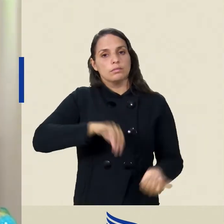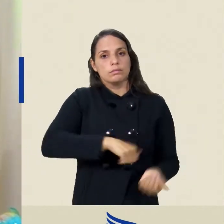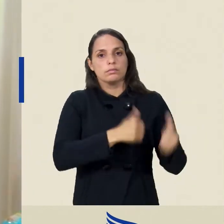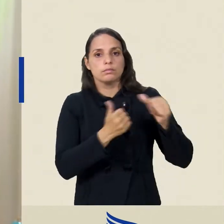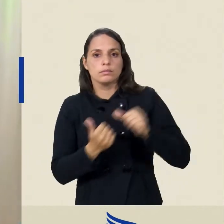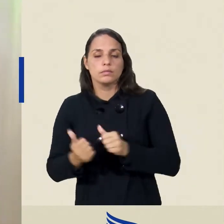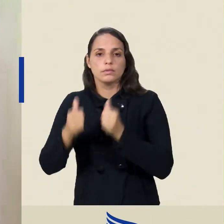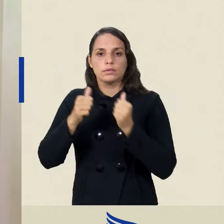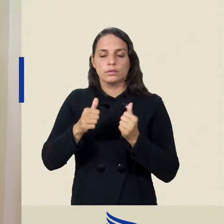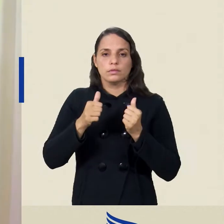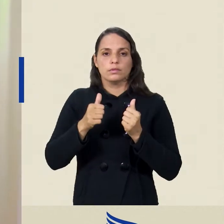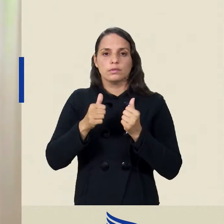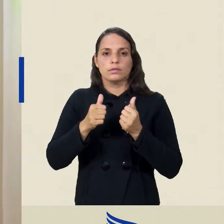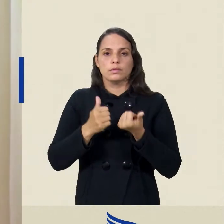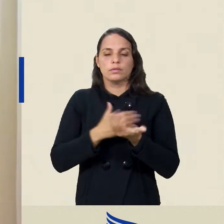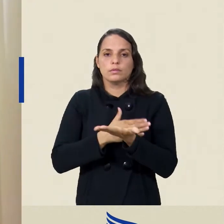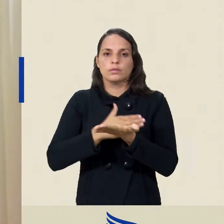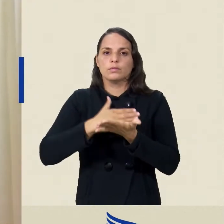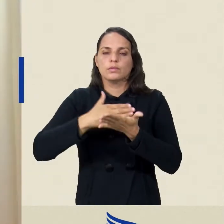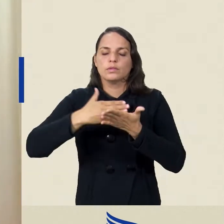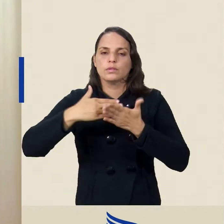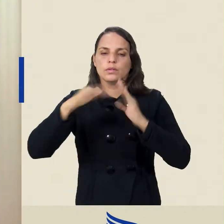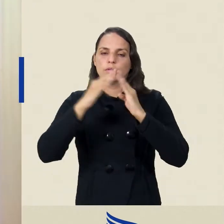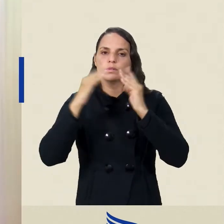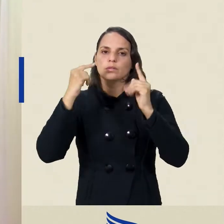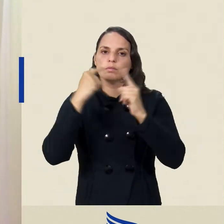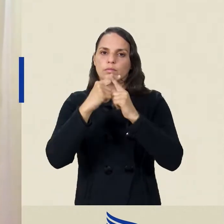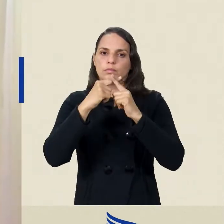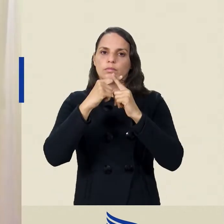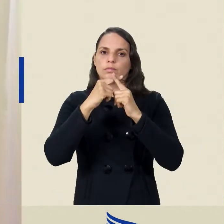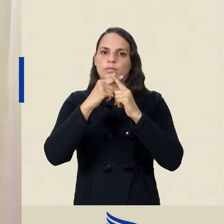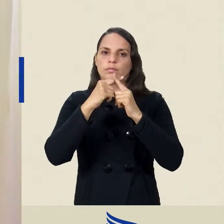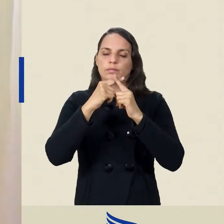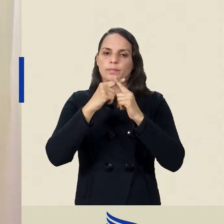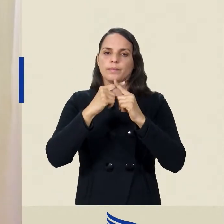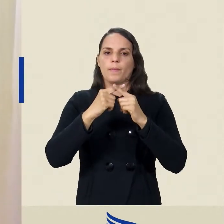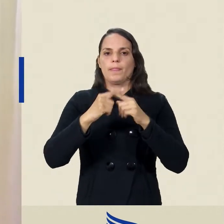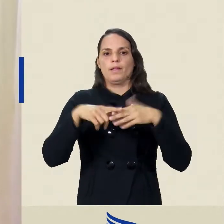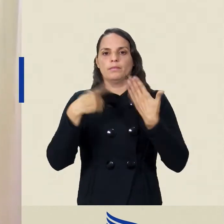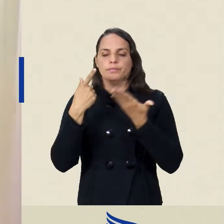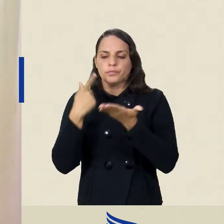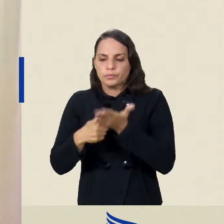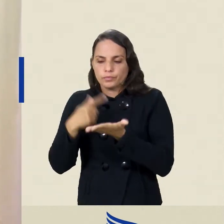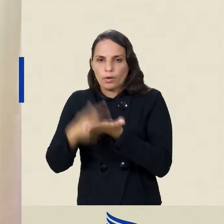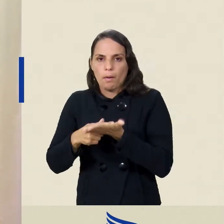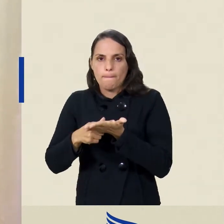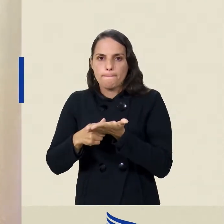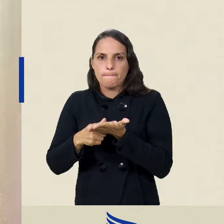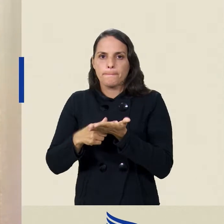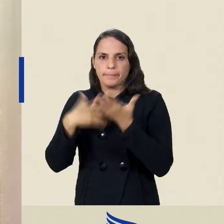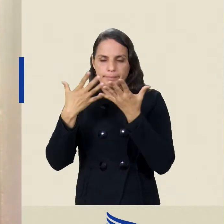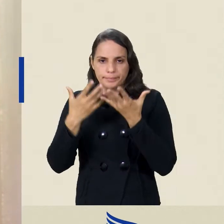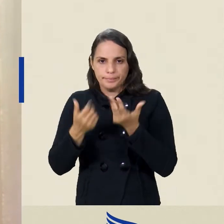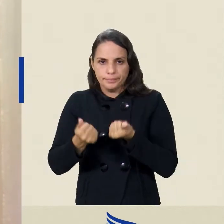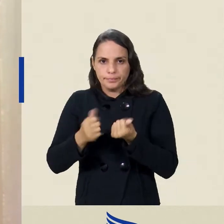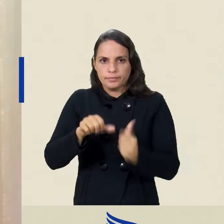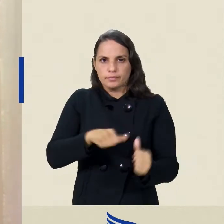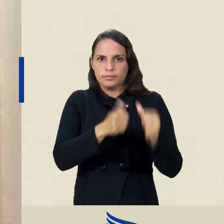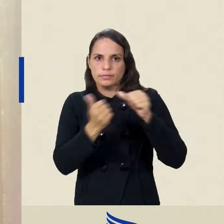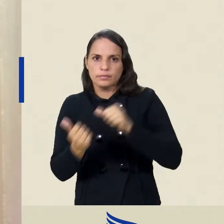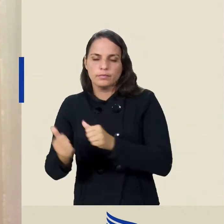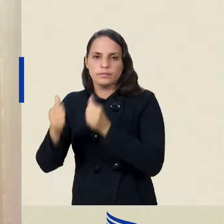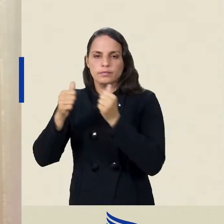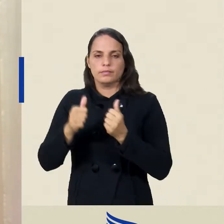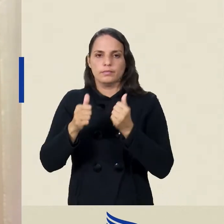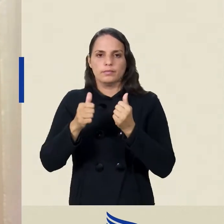a fazer parte da Igreja de Cristo como condição para ser membro do seu corpo, que é a sua